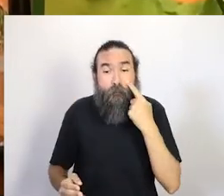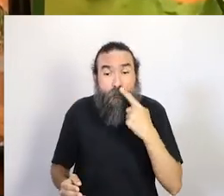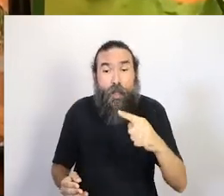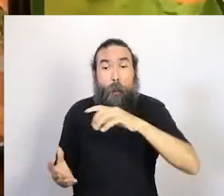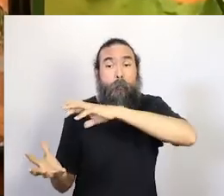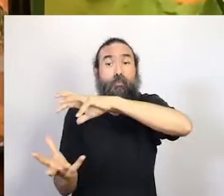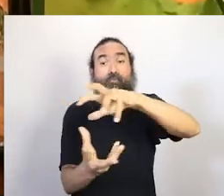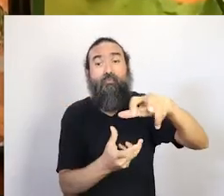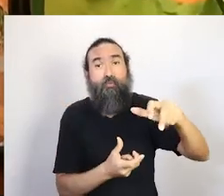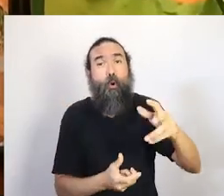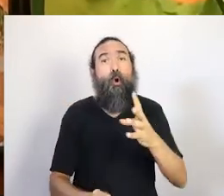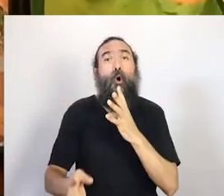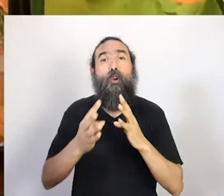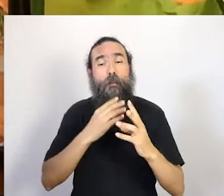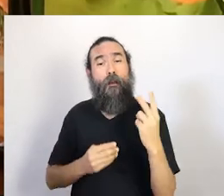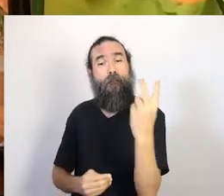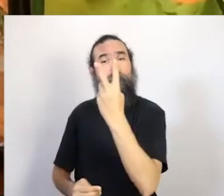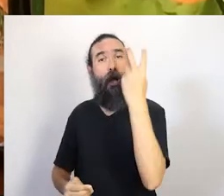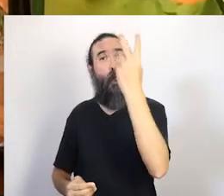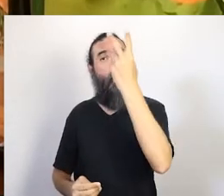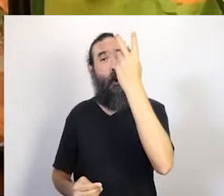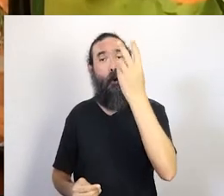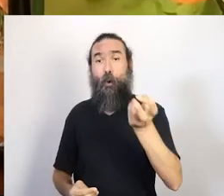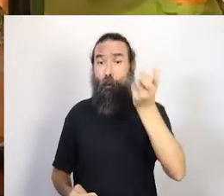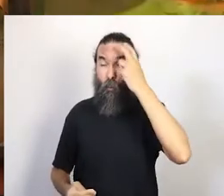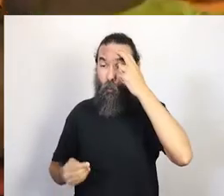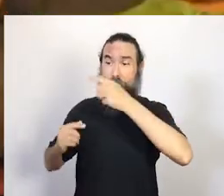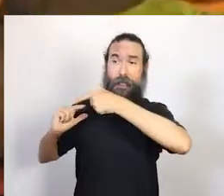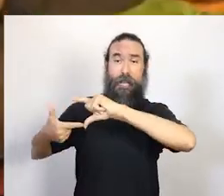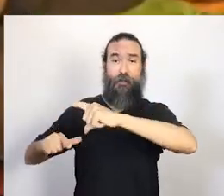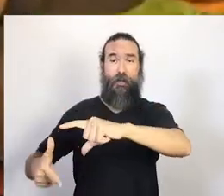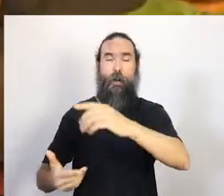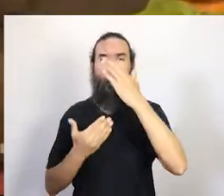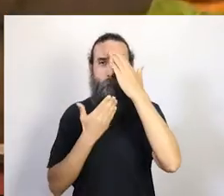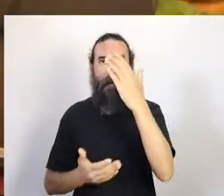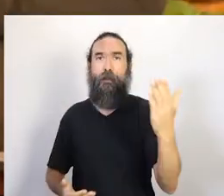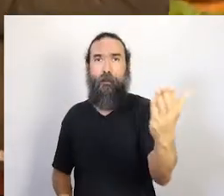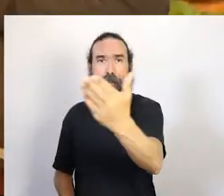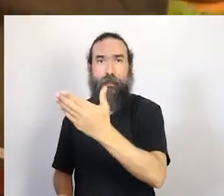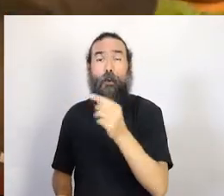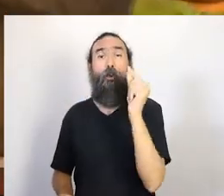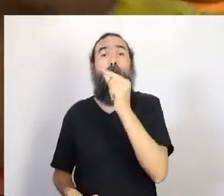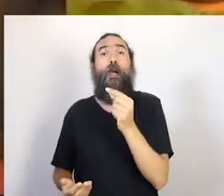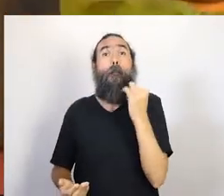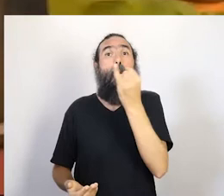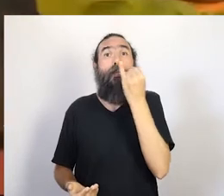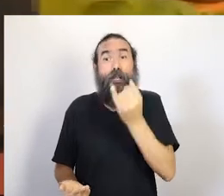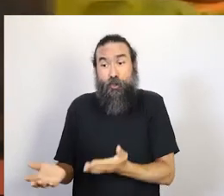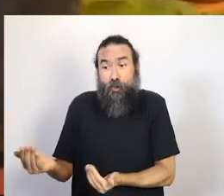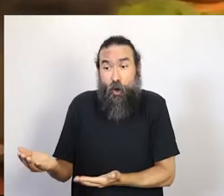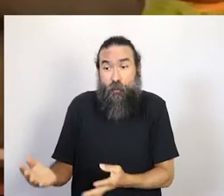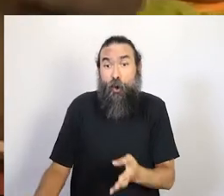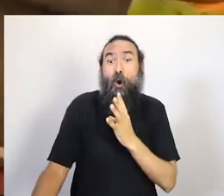material, nossa riqueza aí da cultura tradicional. Isso aí, muito obrigado a todos. Formando os jovens, né? Formando os jovens. É a como raiz,